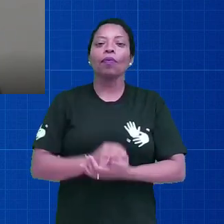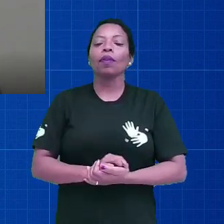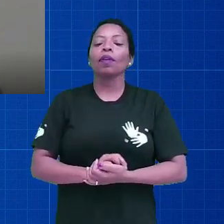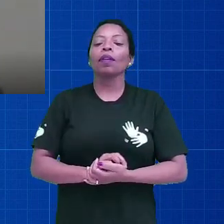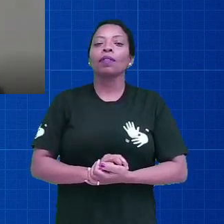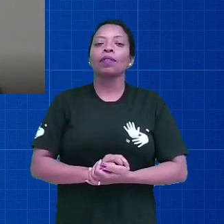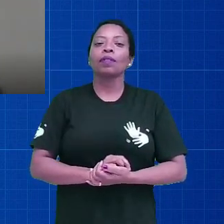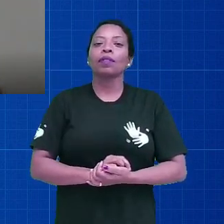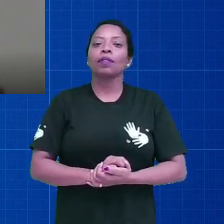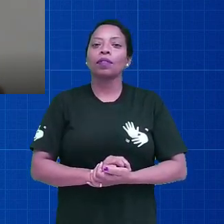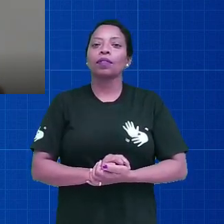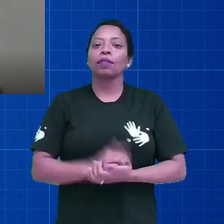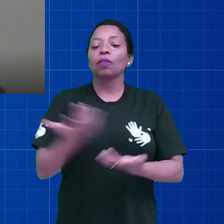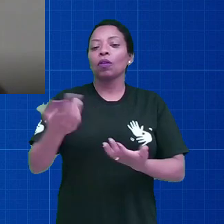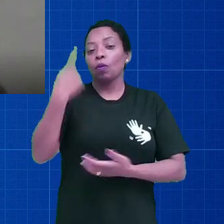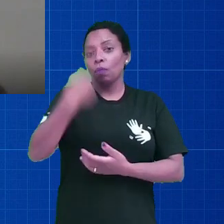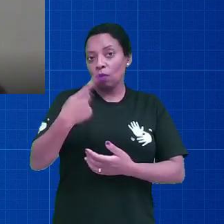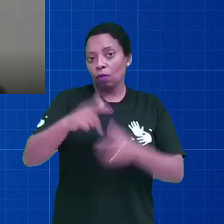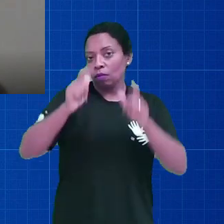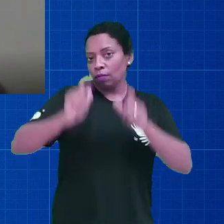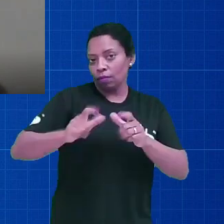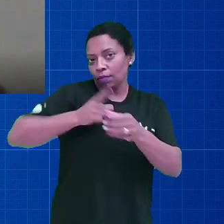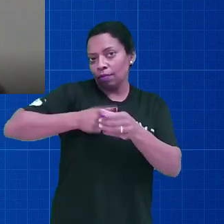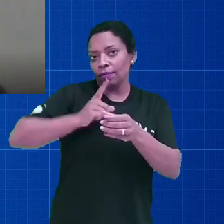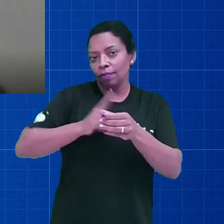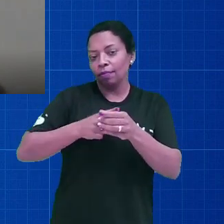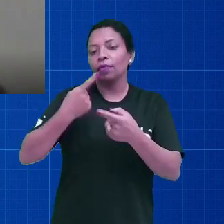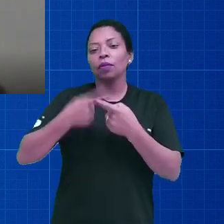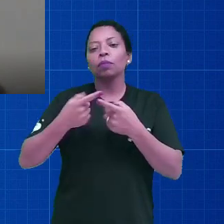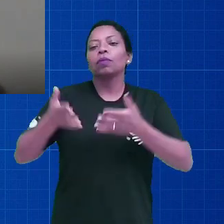da importância para o microclima, como ilha de frescor,